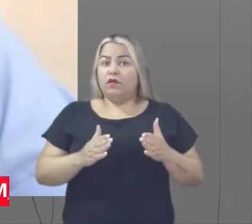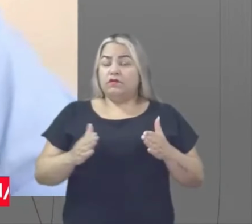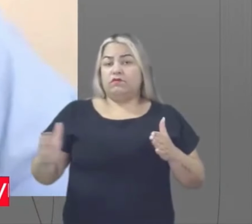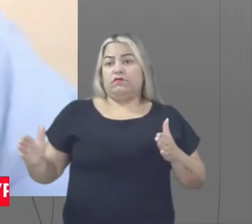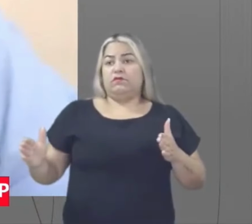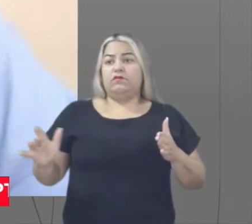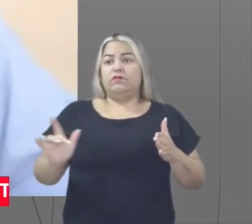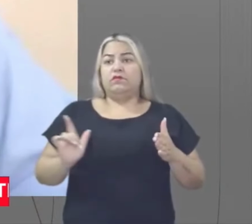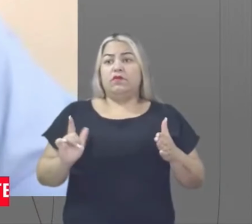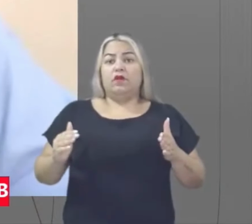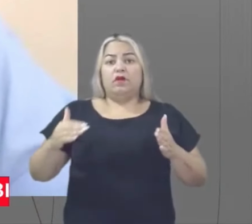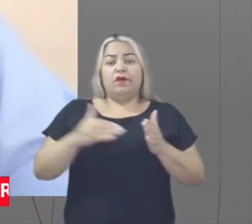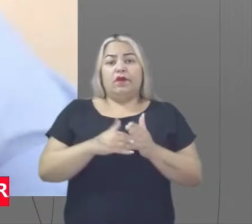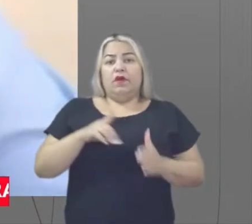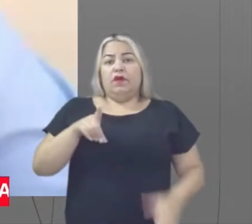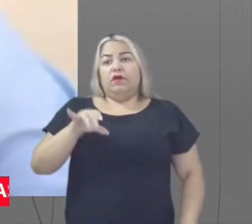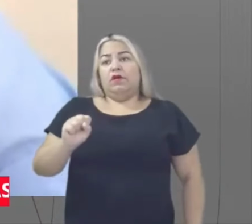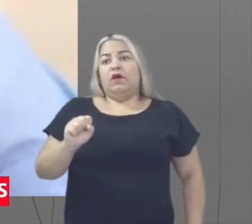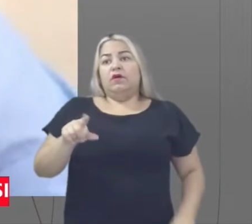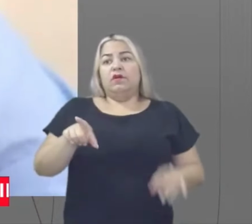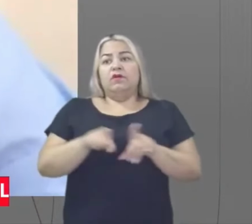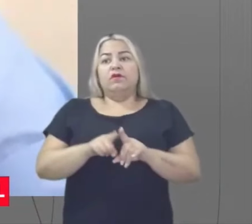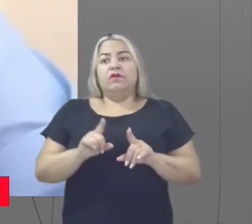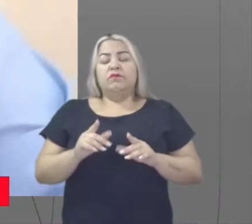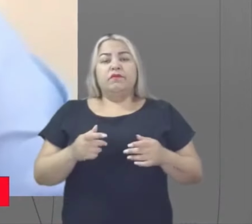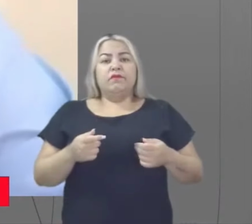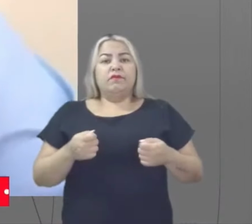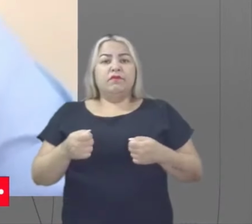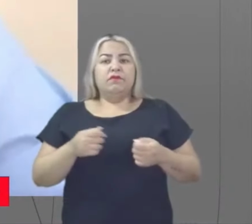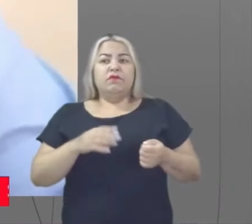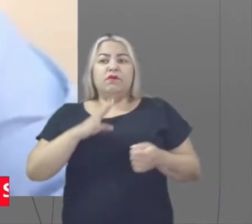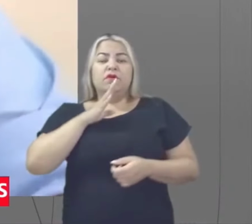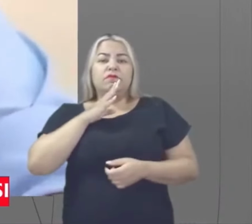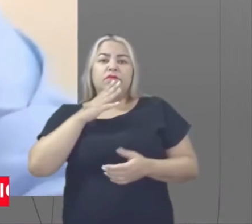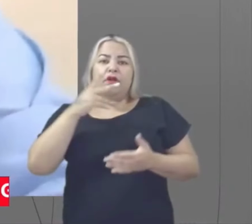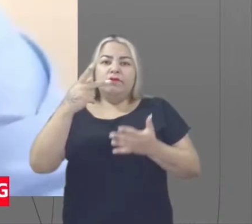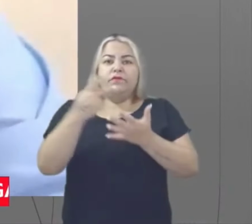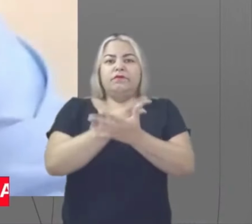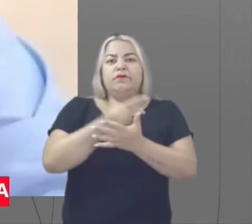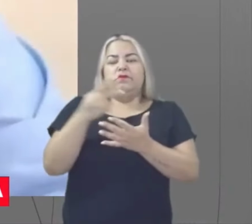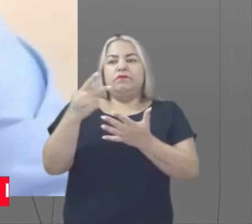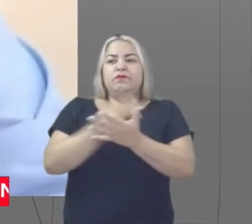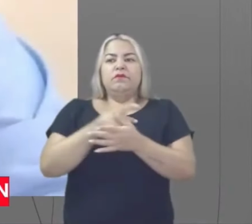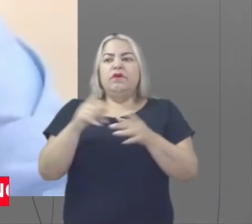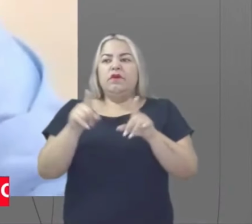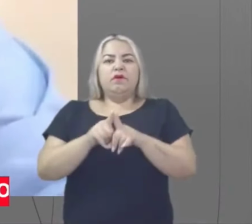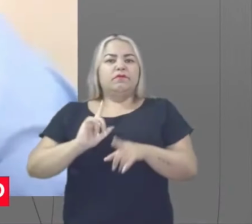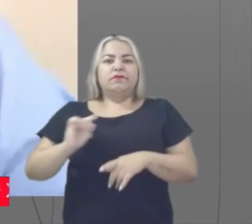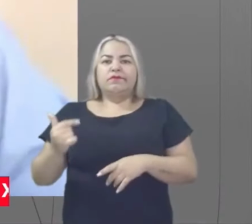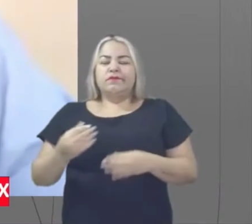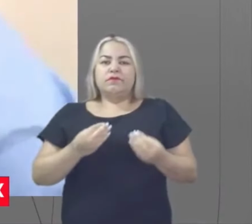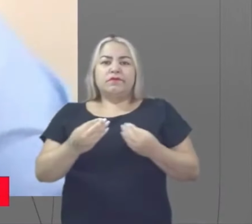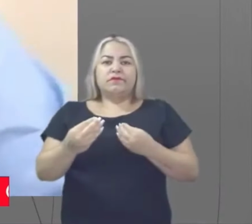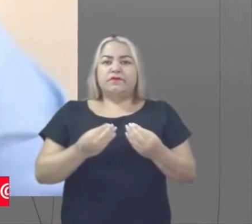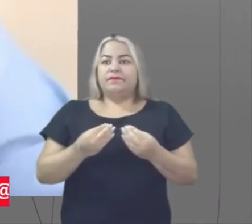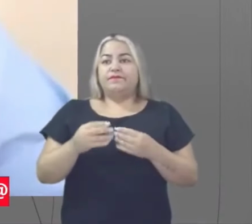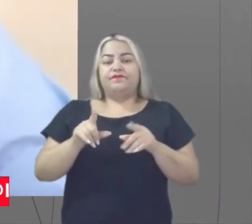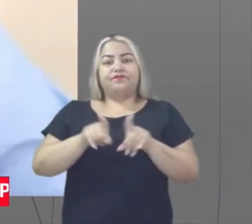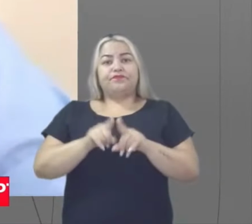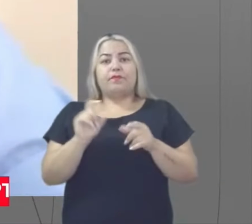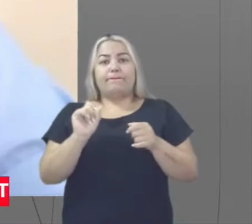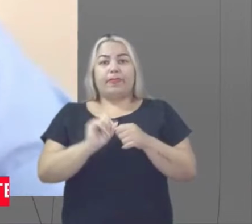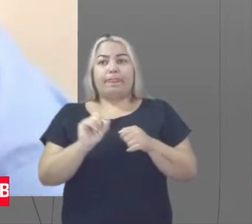últimos dias, que foi uma guinada no sentido de reconhecer que errou e que dessa forma não dá para caminhar, que para além